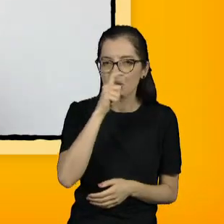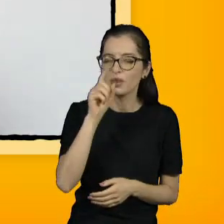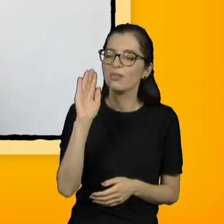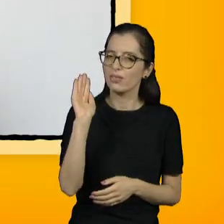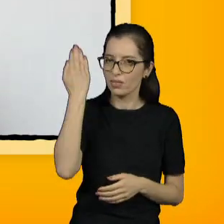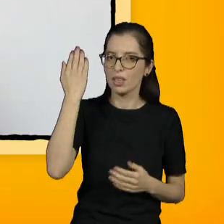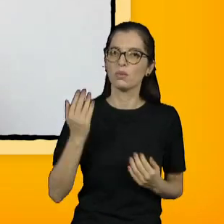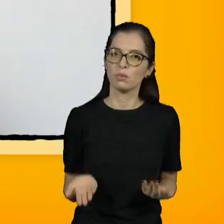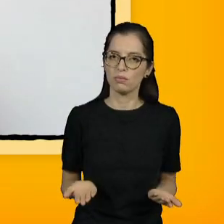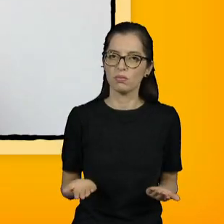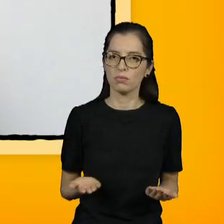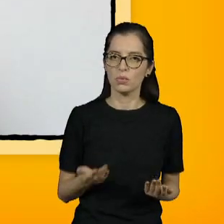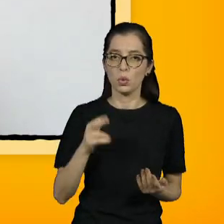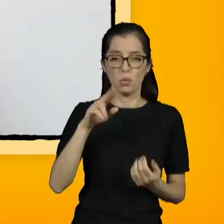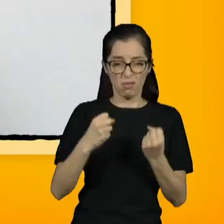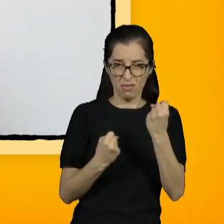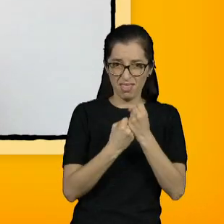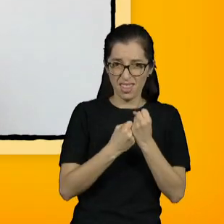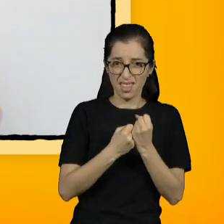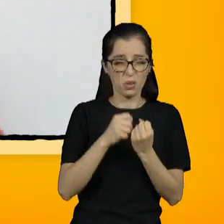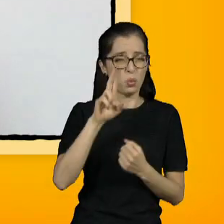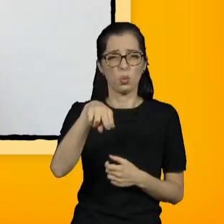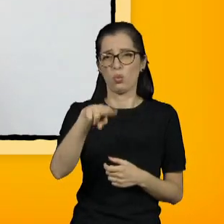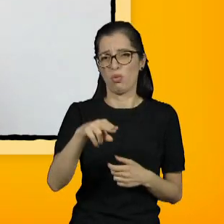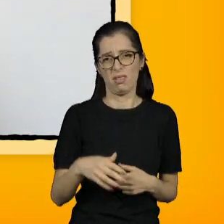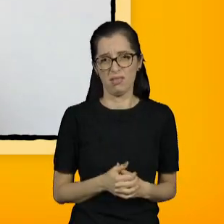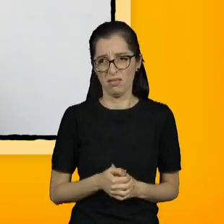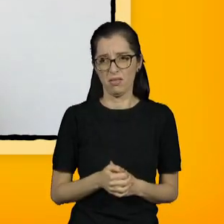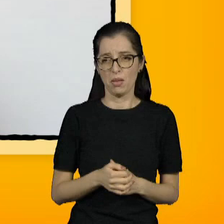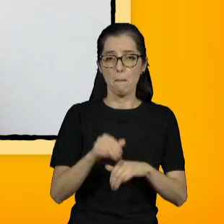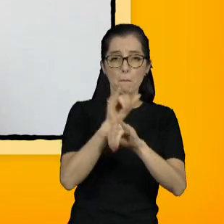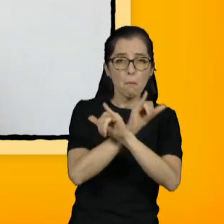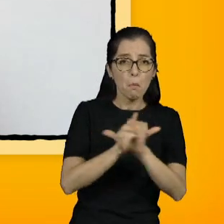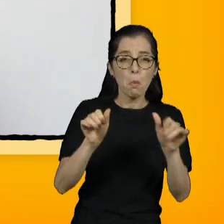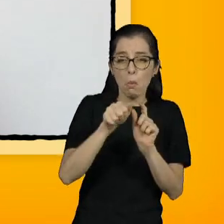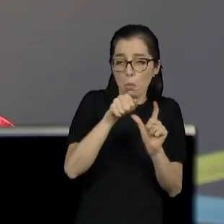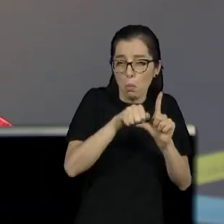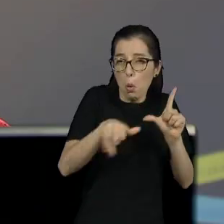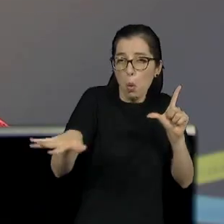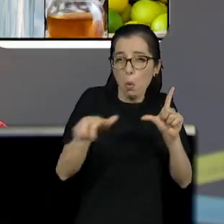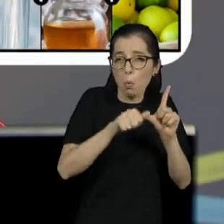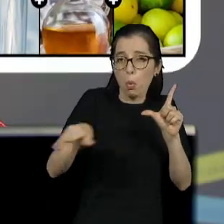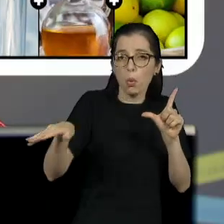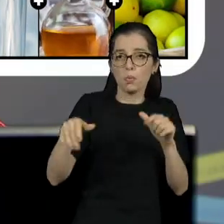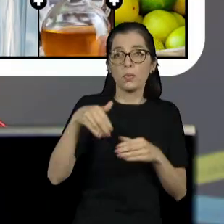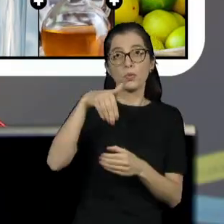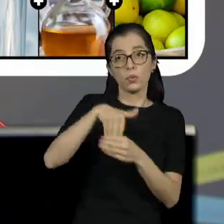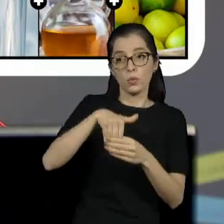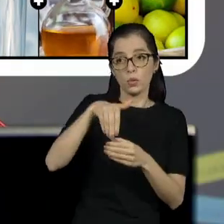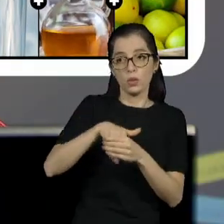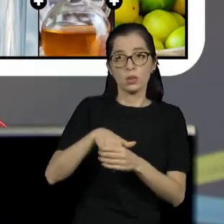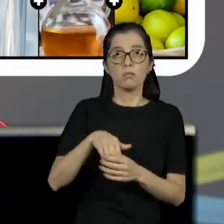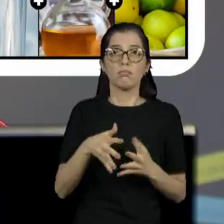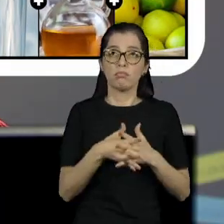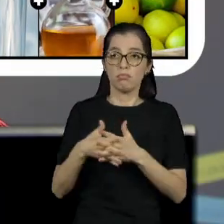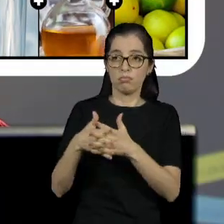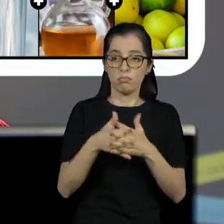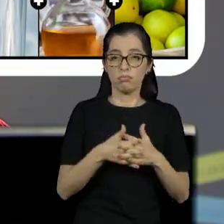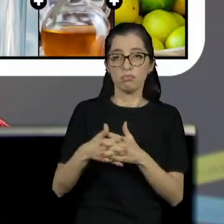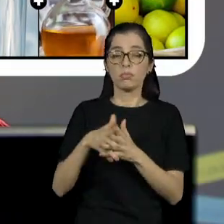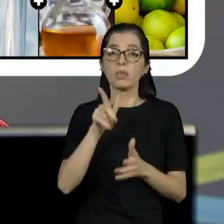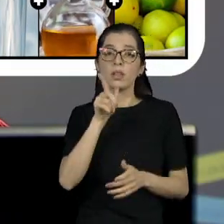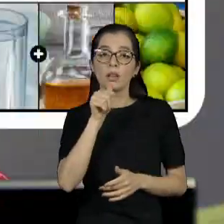nunca apoiou o Donald Trump, mas foi a matéria mais compartilhada às vésperas da eleição norte-americana. Água com vinagre cura